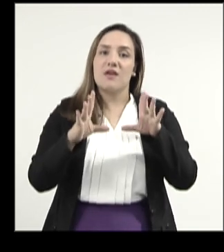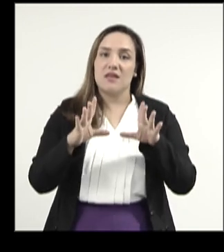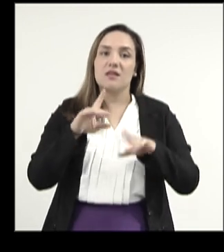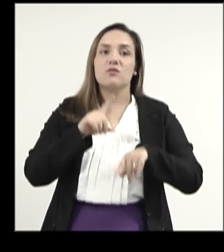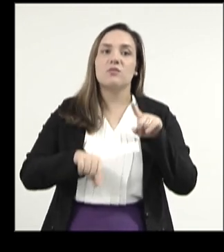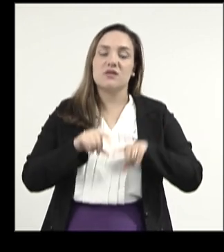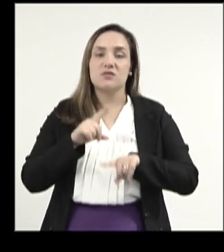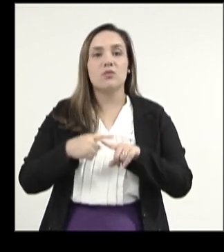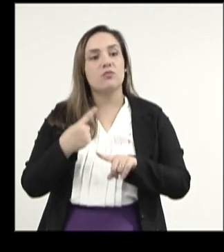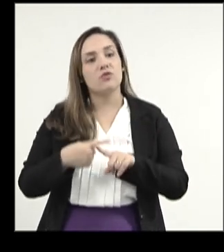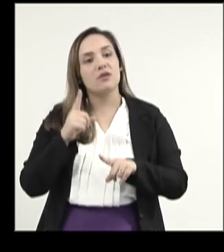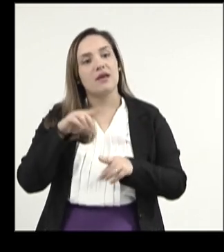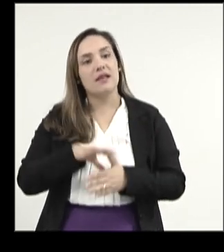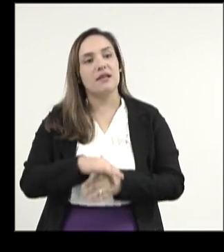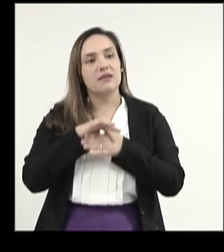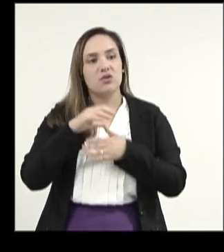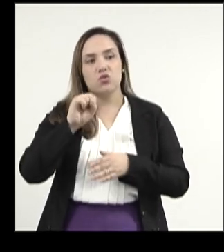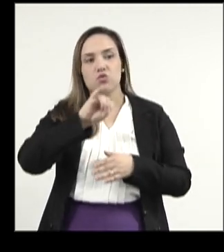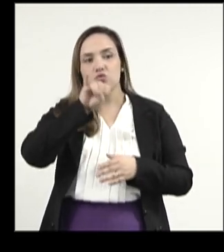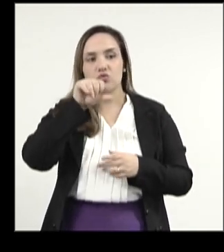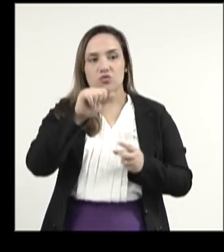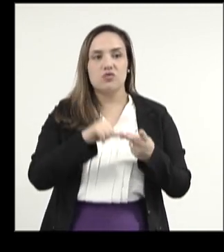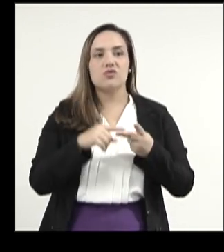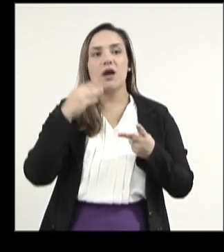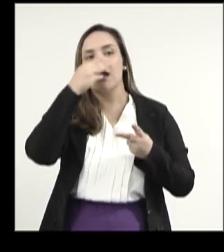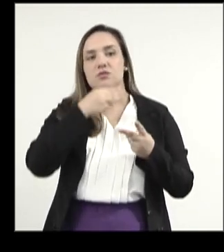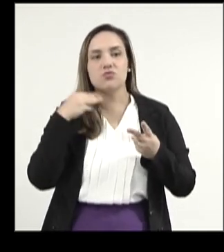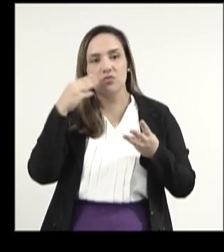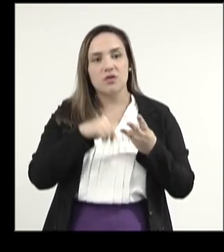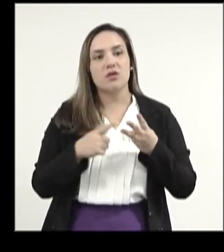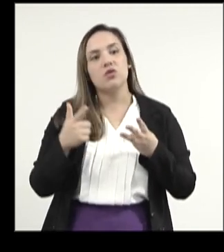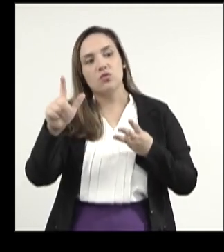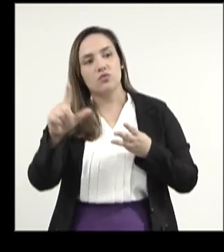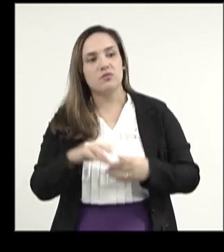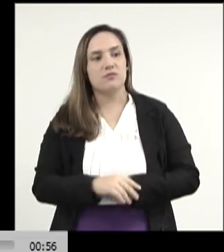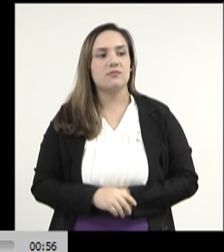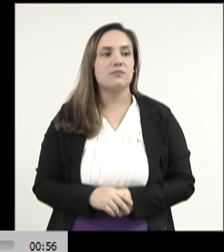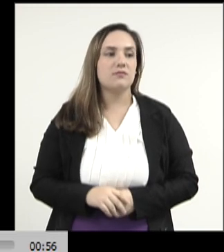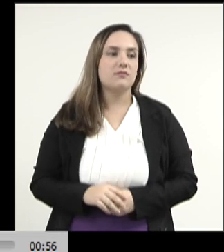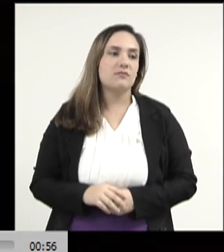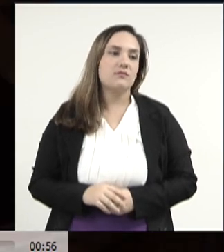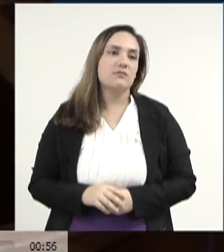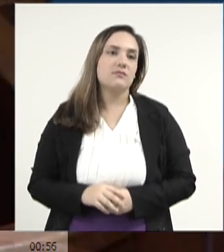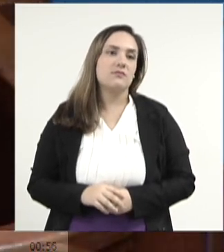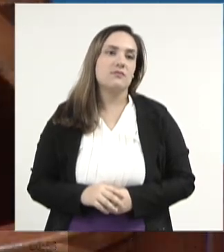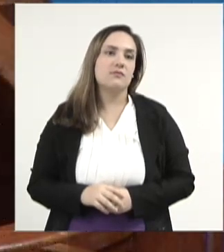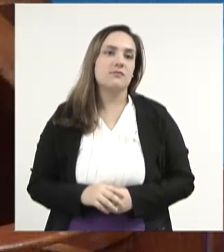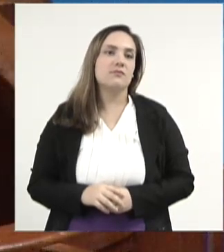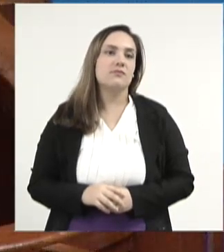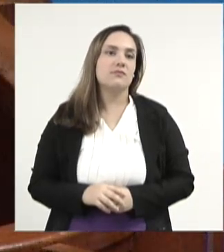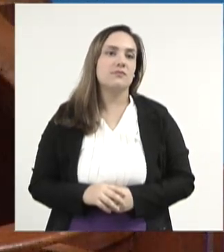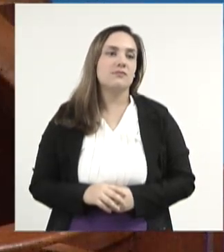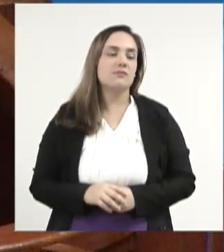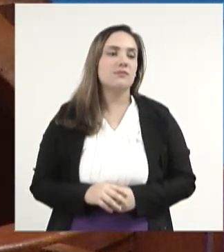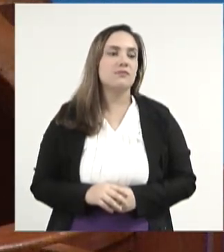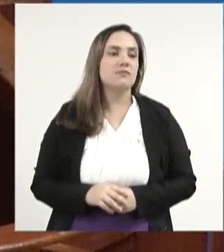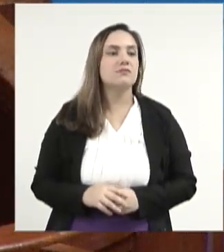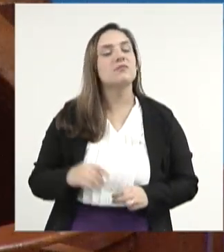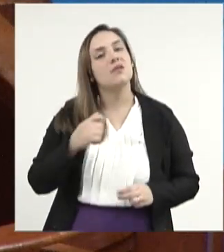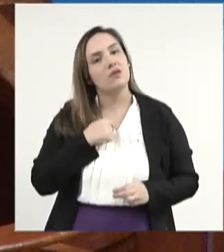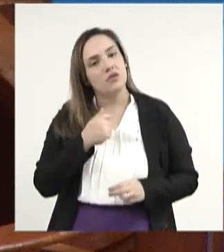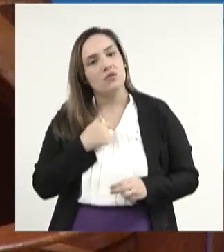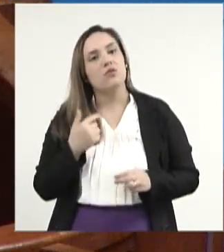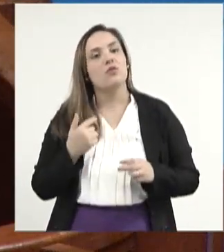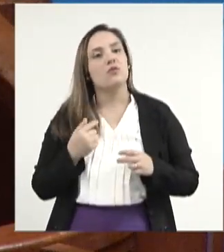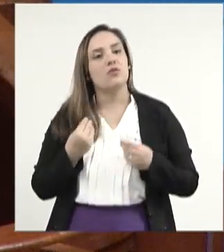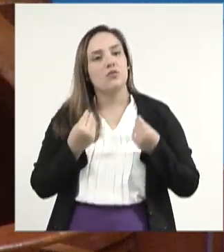em soja, açúcar e outras commodities. A ANEC também expressou preocupações. Eu coloquei os